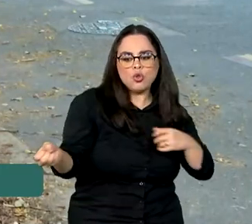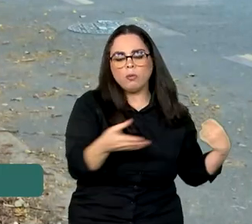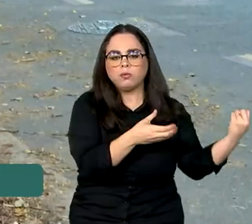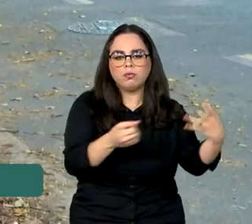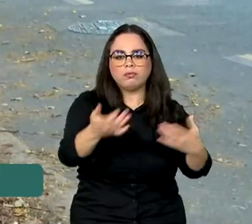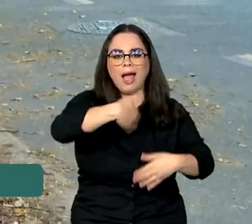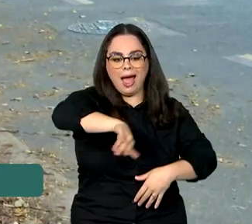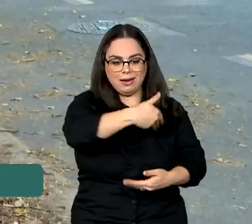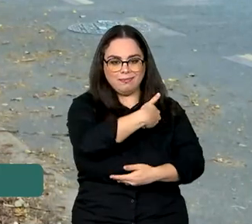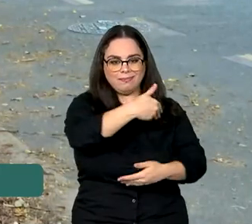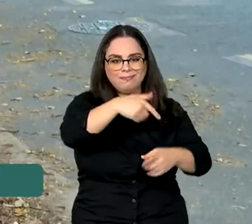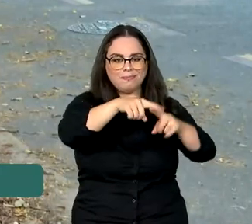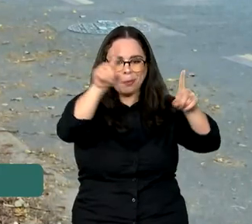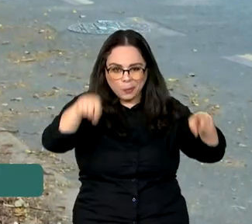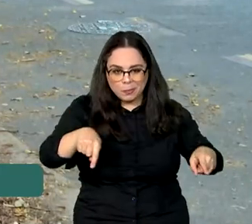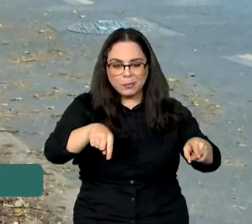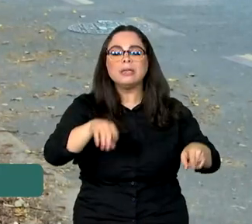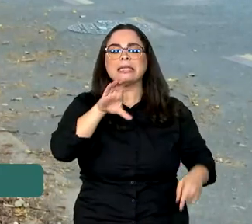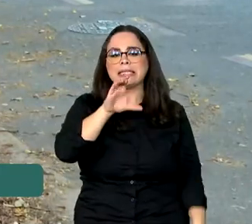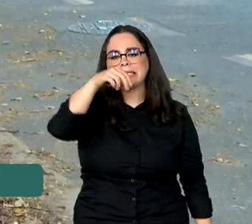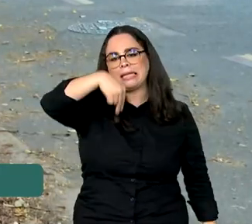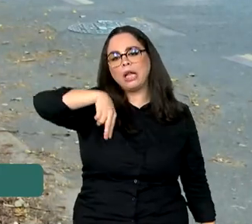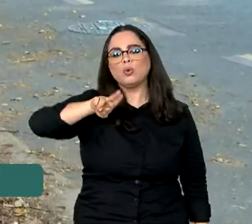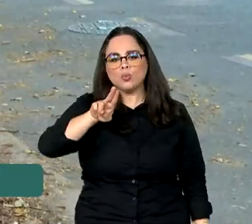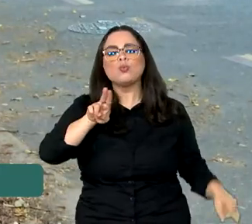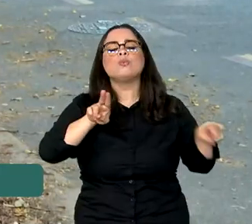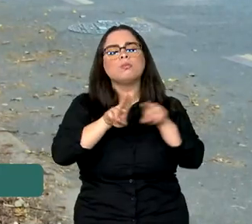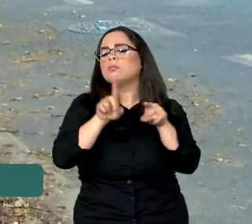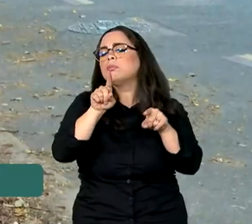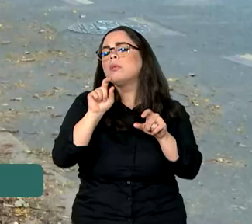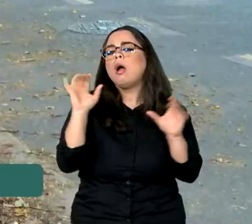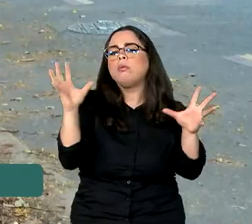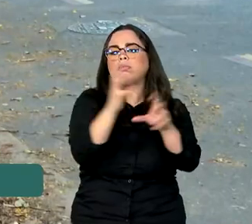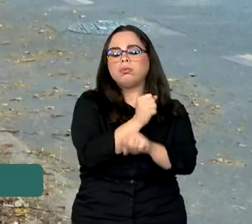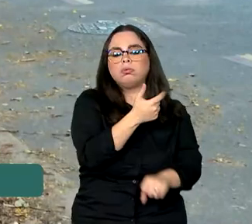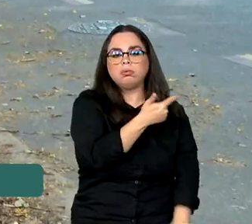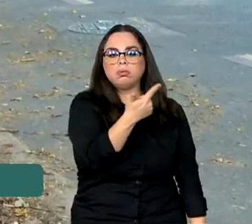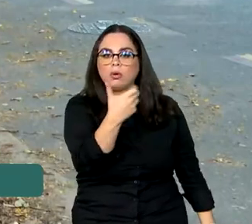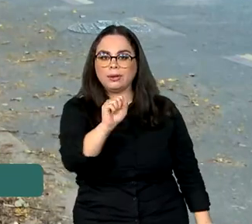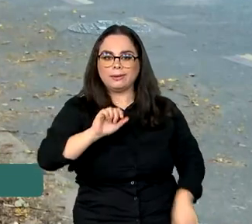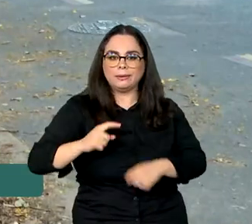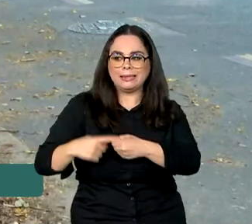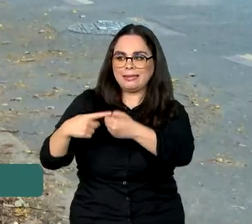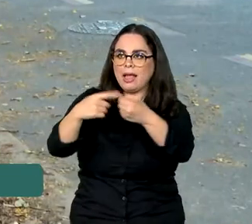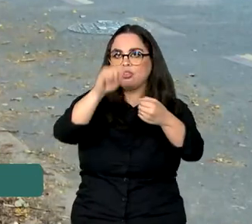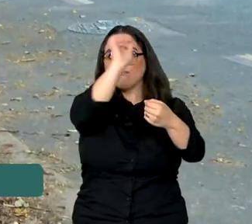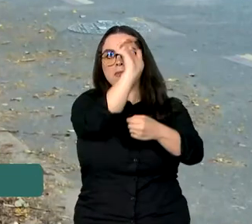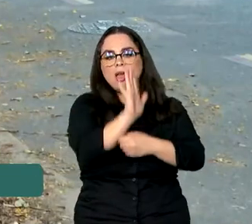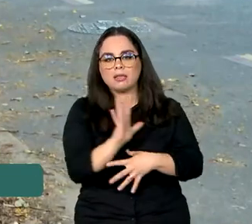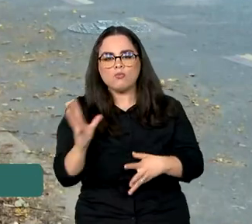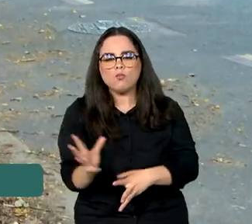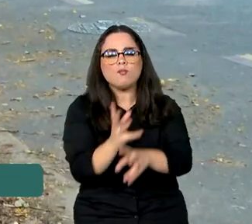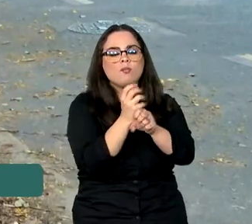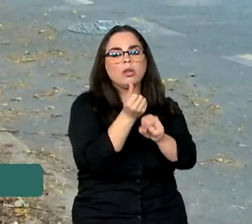o Concurso Público Nacional Unificado foi realizado em 228 cidades e reuniu